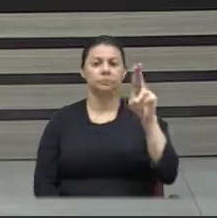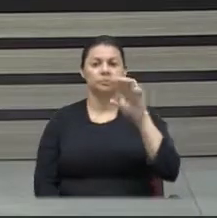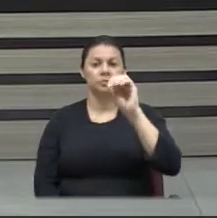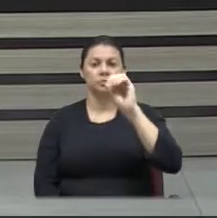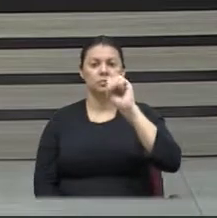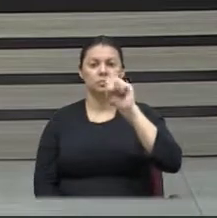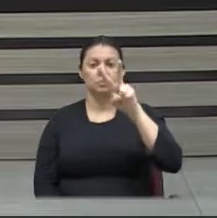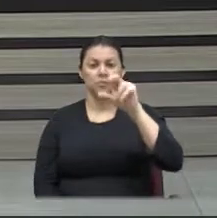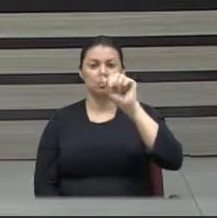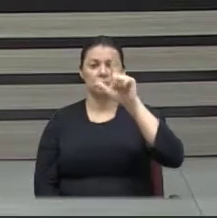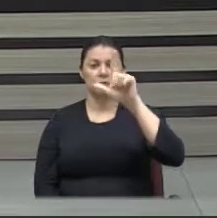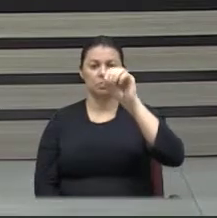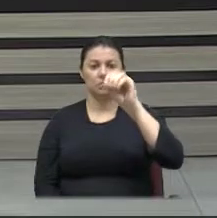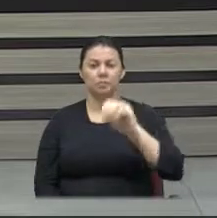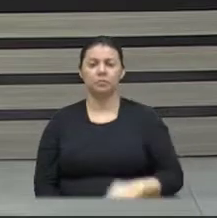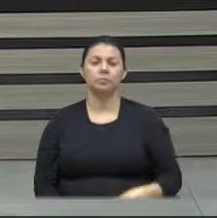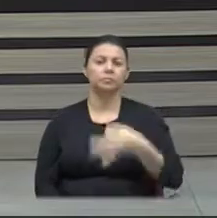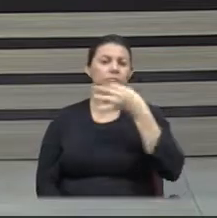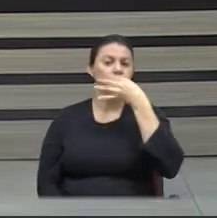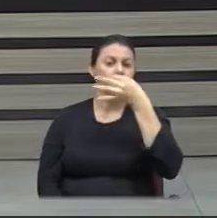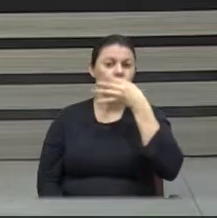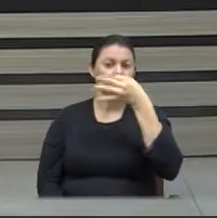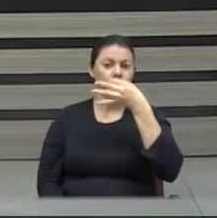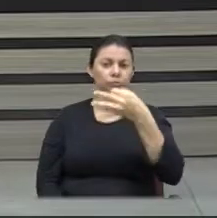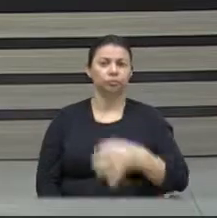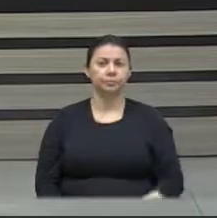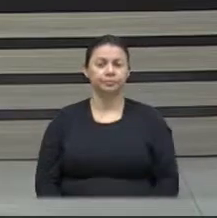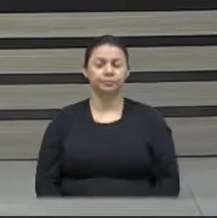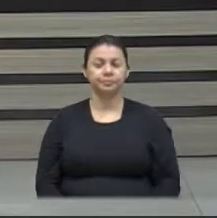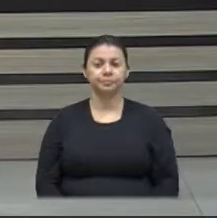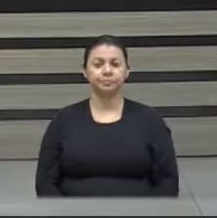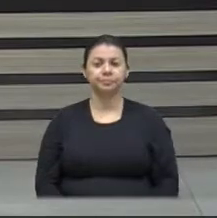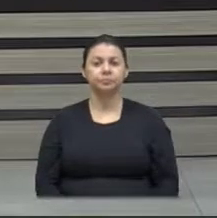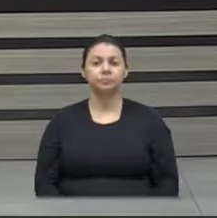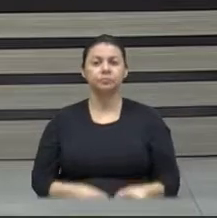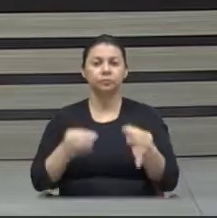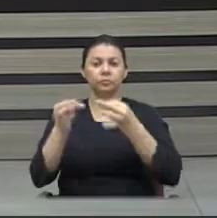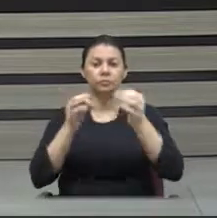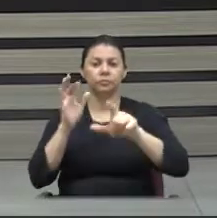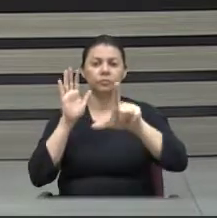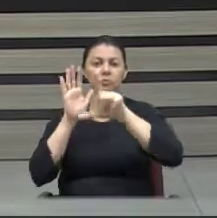discussão o projeto de lei 4/2008